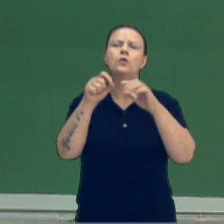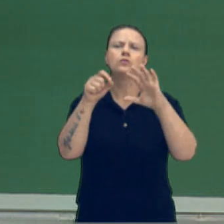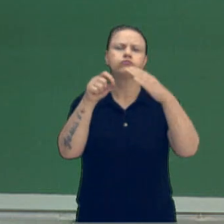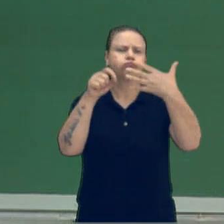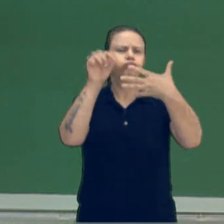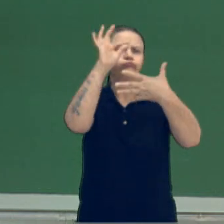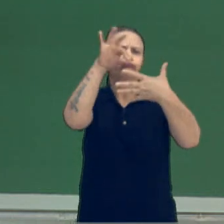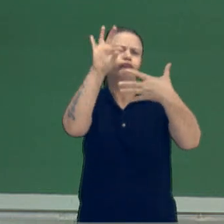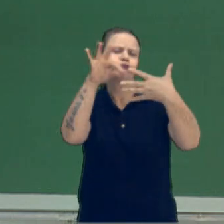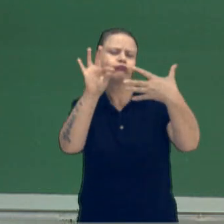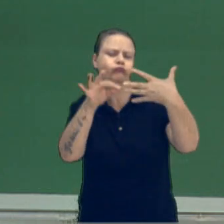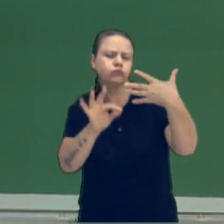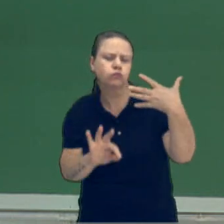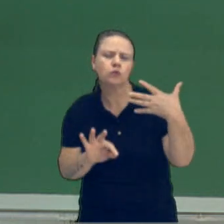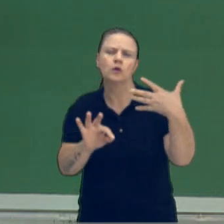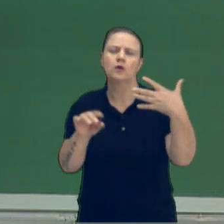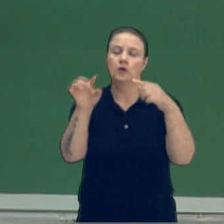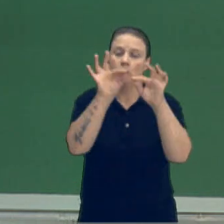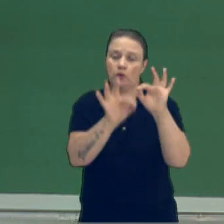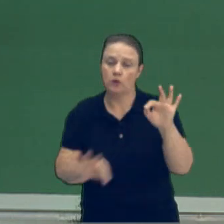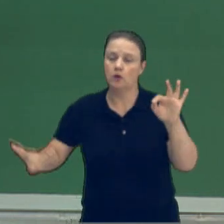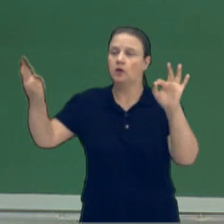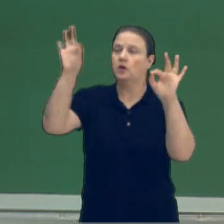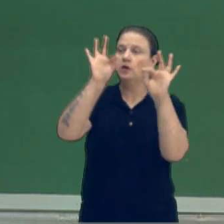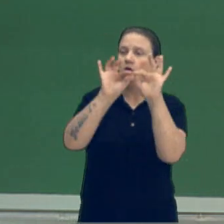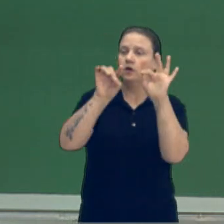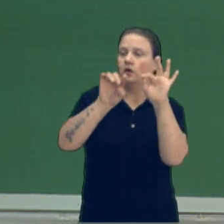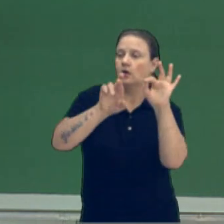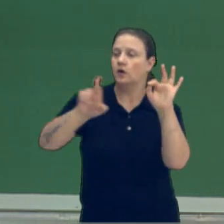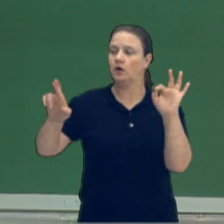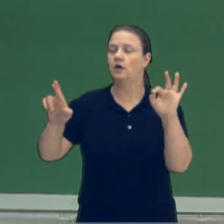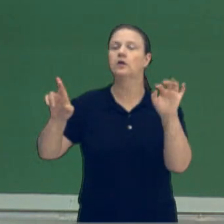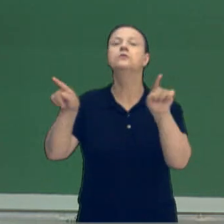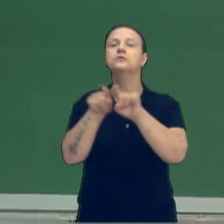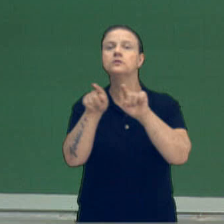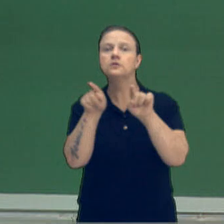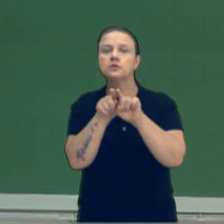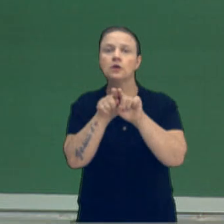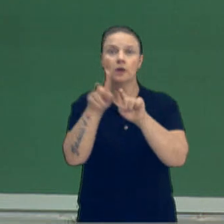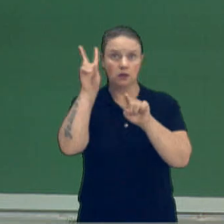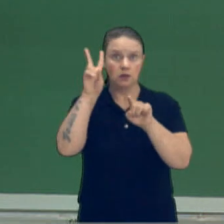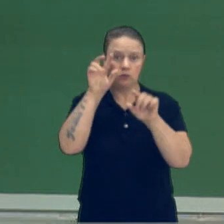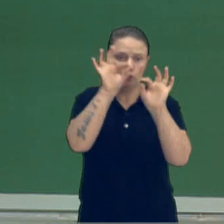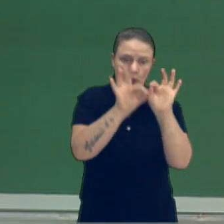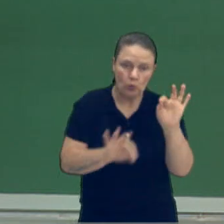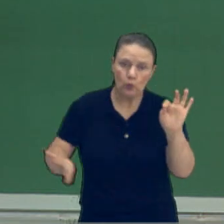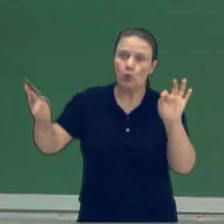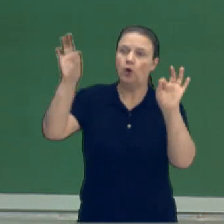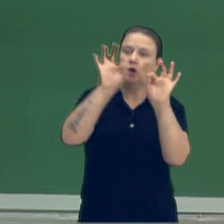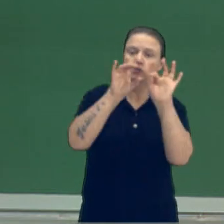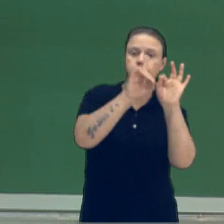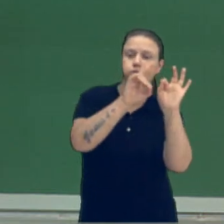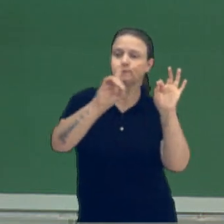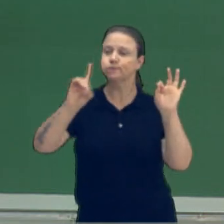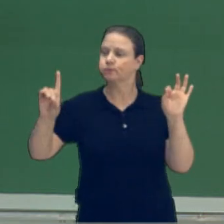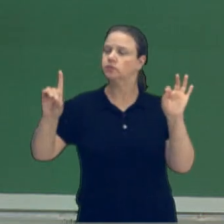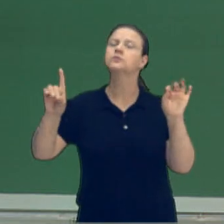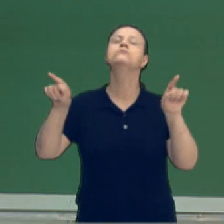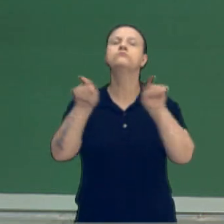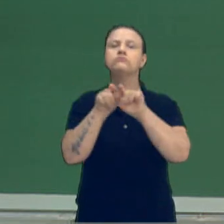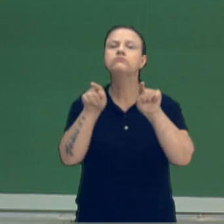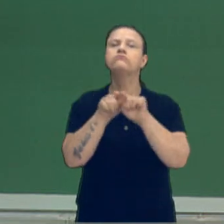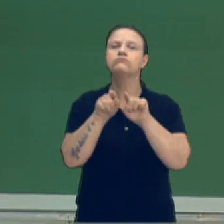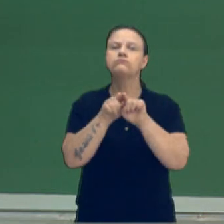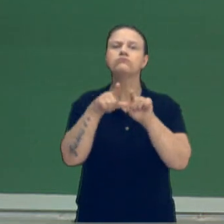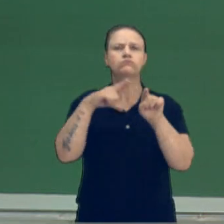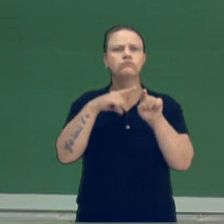O raio, lembrando do diâmetro, né? Se vocês olharem nas aulas passadas, tem a corda, tem todas as